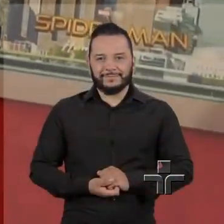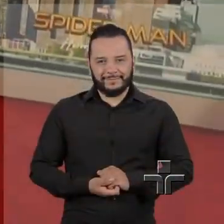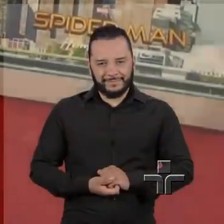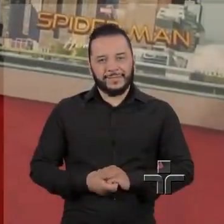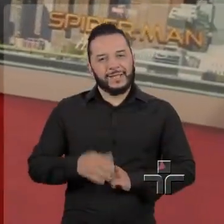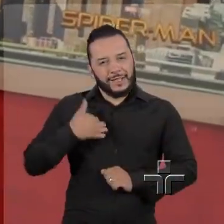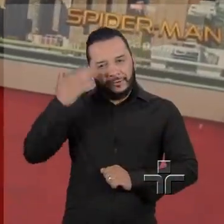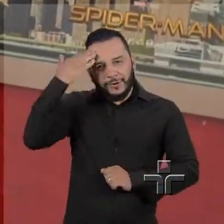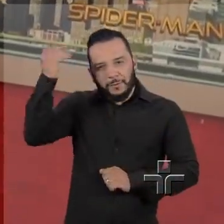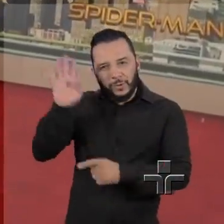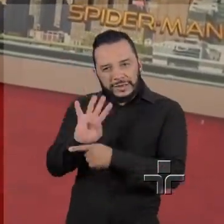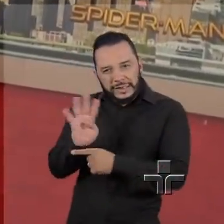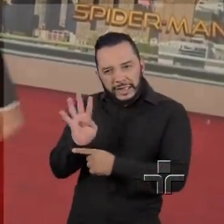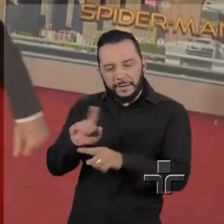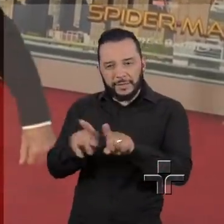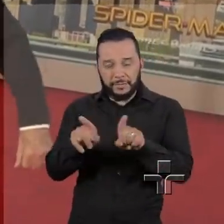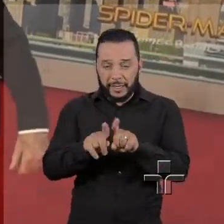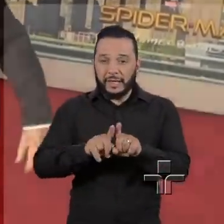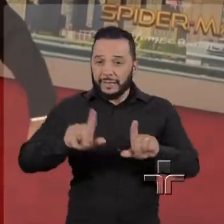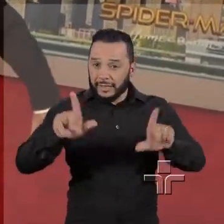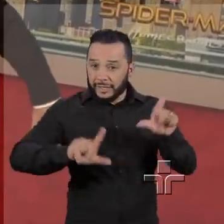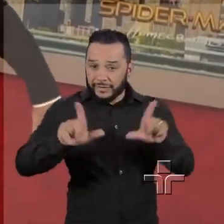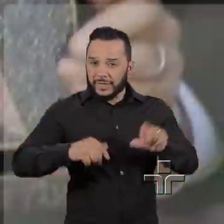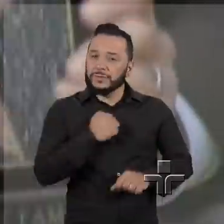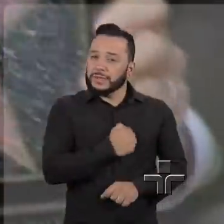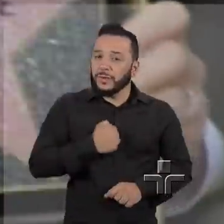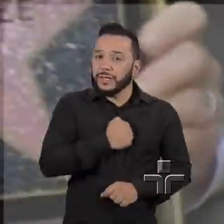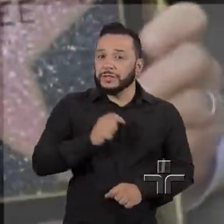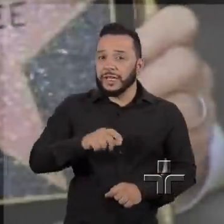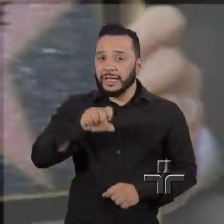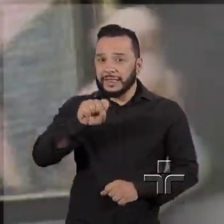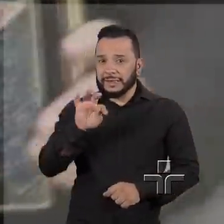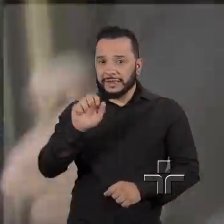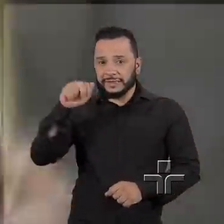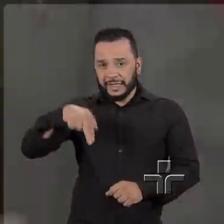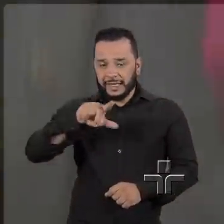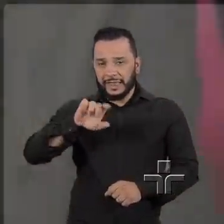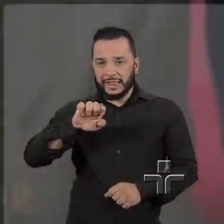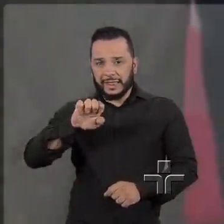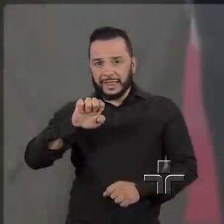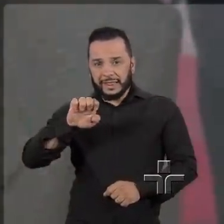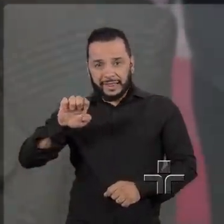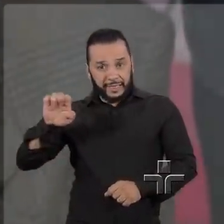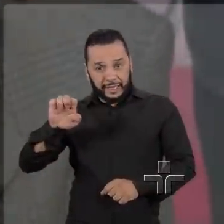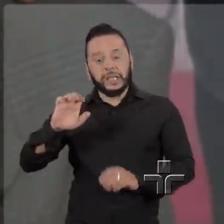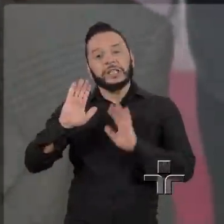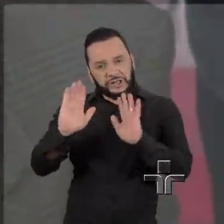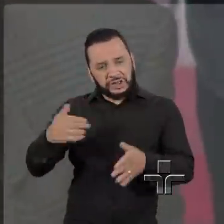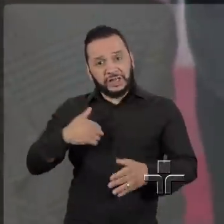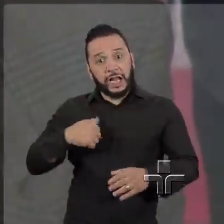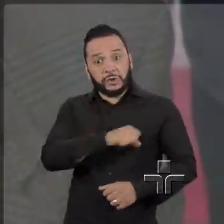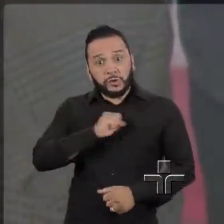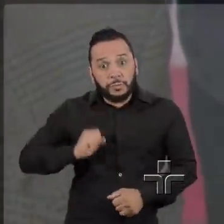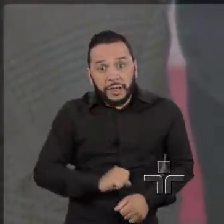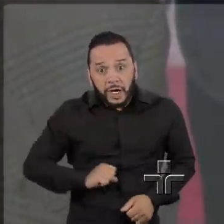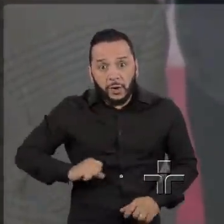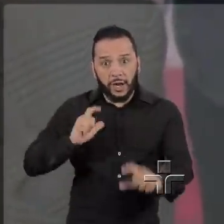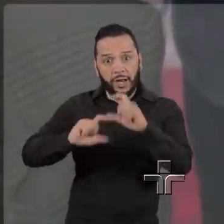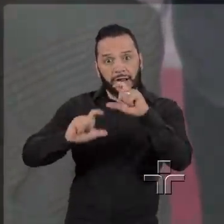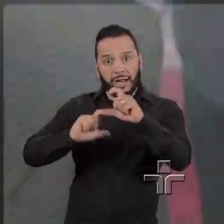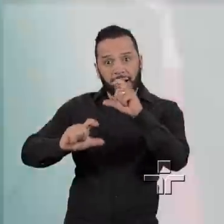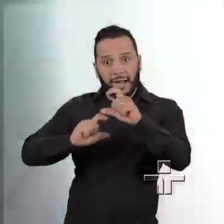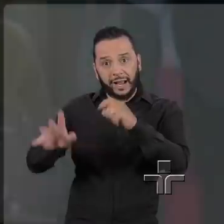Grandes nomes do cinema e da televisão também vão deixar saudades, como Stan Lee, criador dos maiores super-heróis dos quadrinhos e